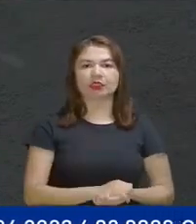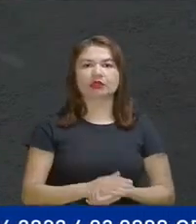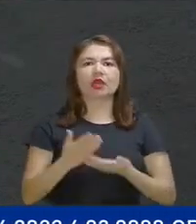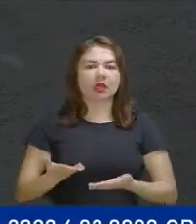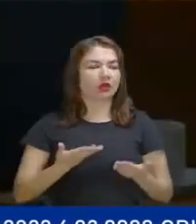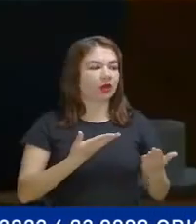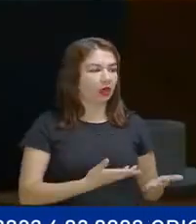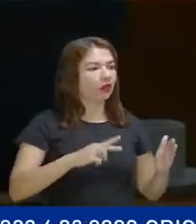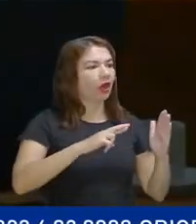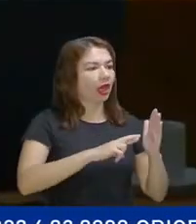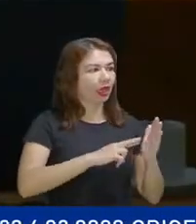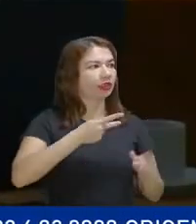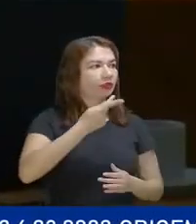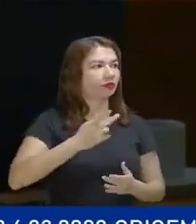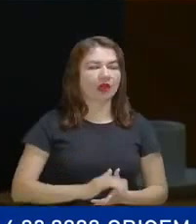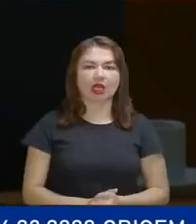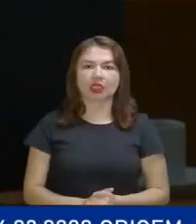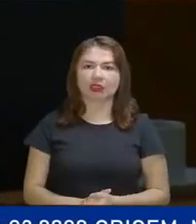ao relator.